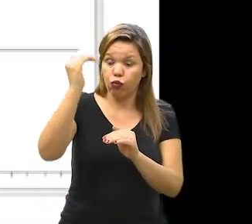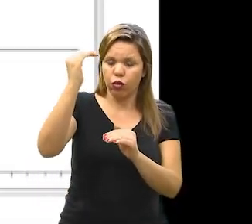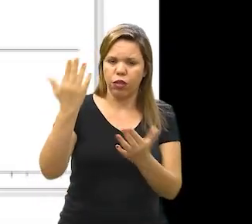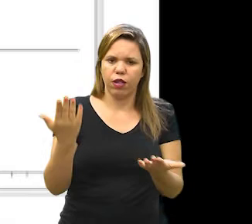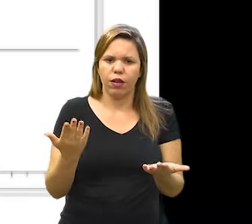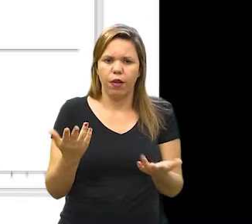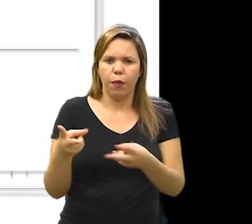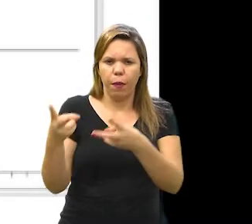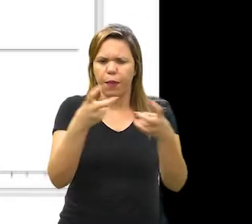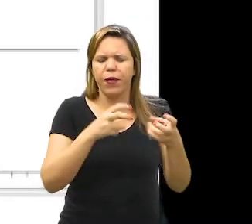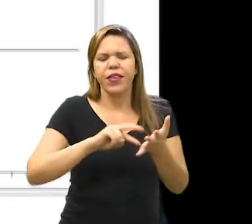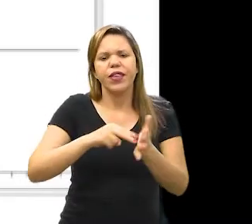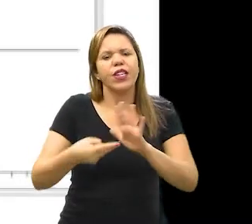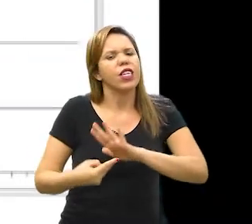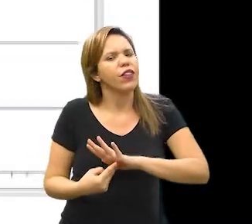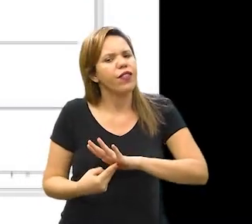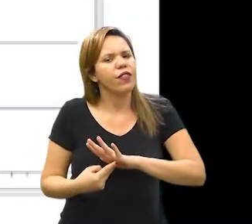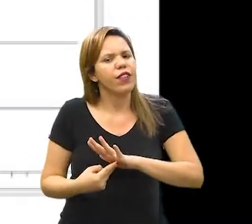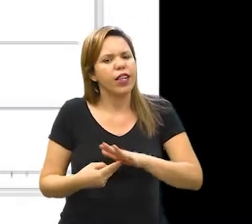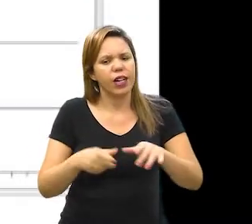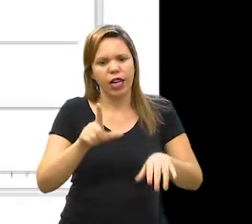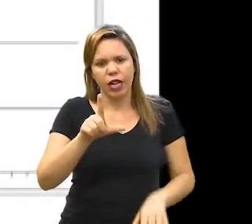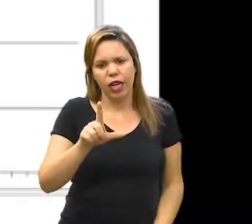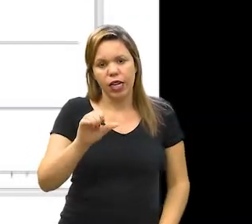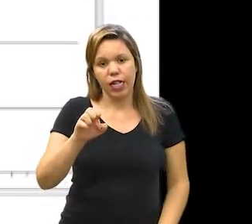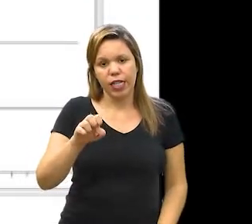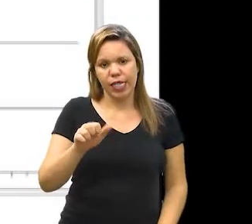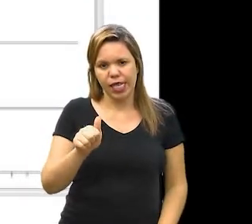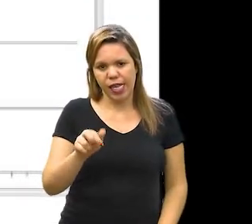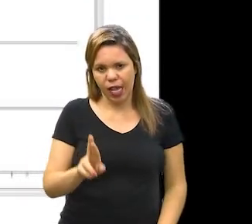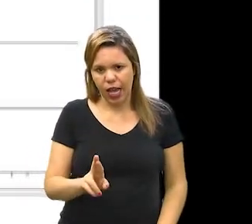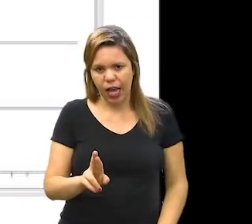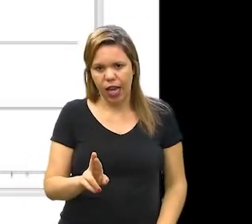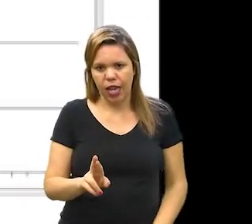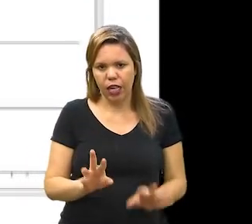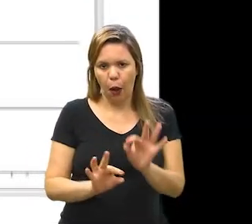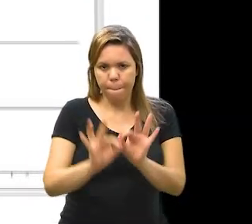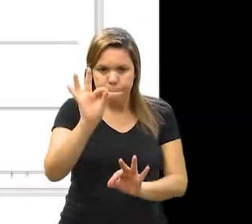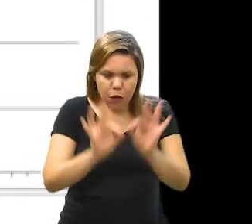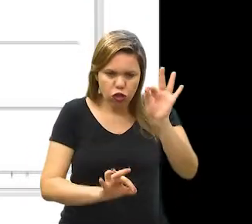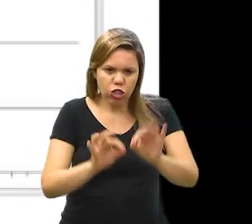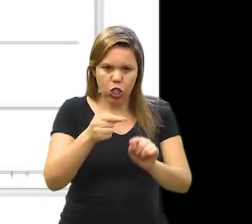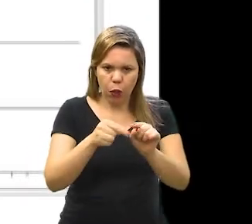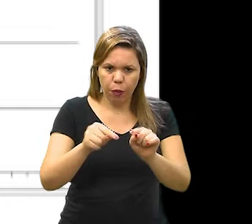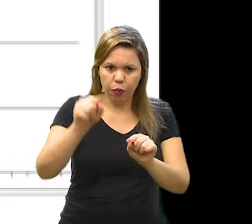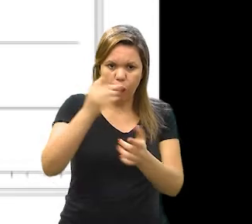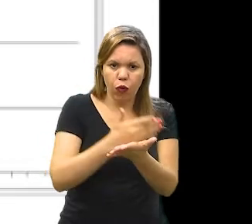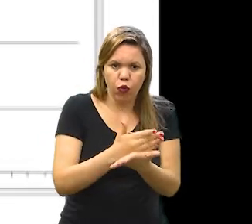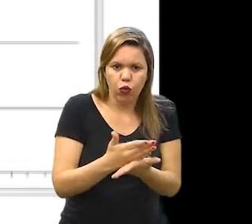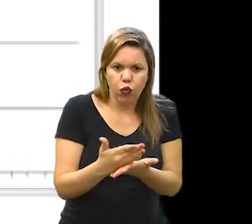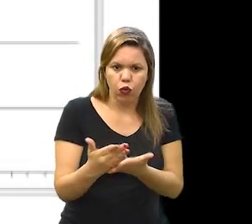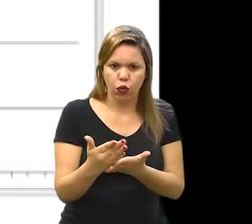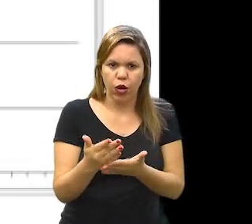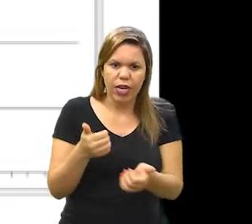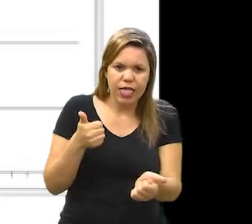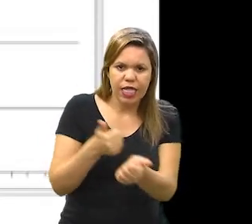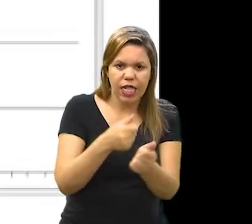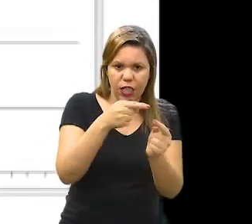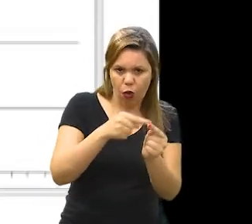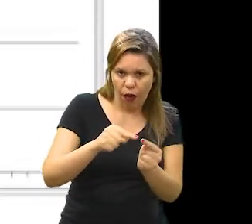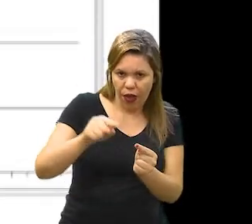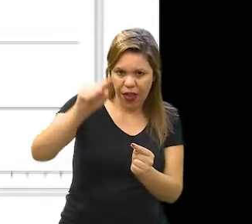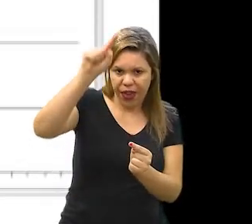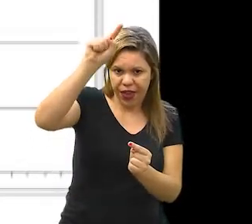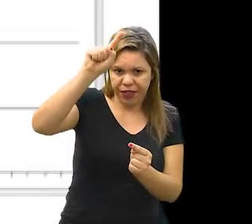noção do que essas linhas representam numa escala linear, elas seriam essas projeções aqui. Então, no início, a curva estava seguindo essa